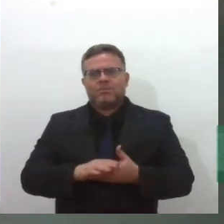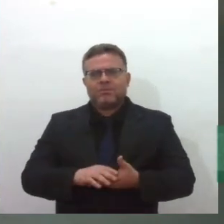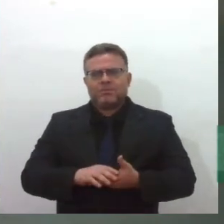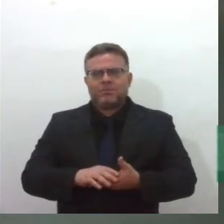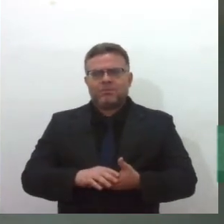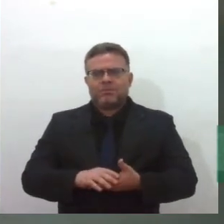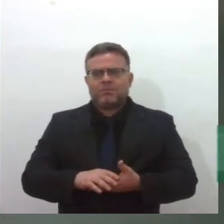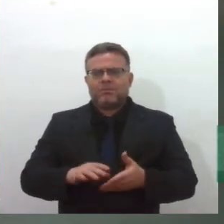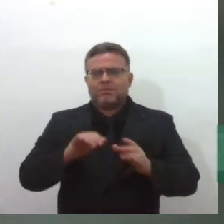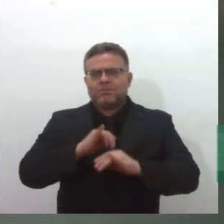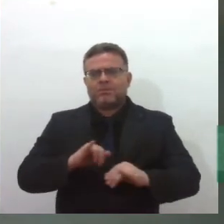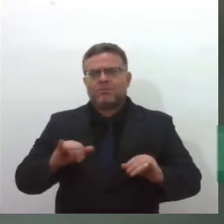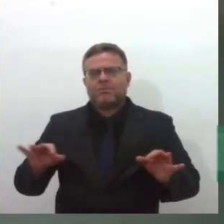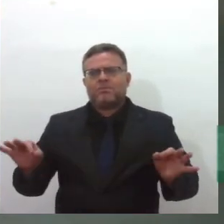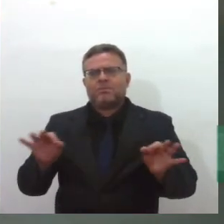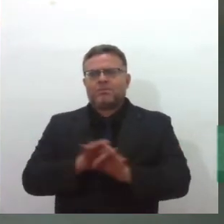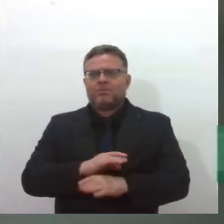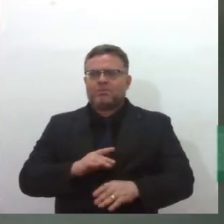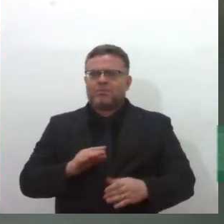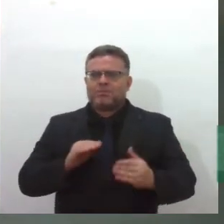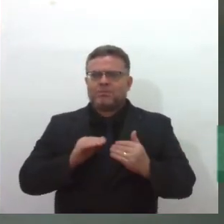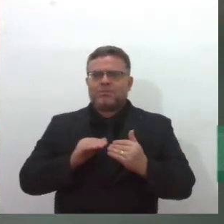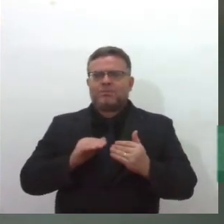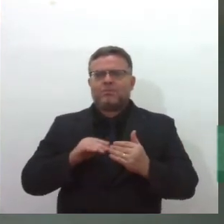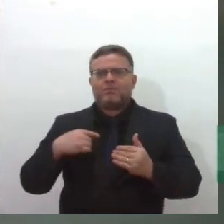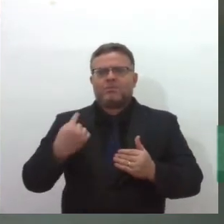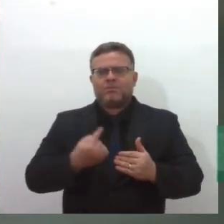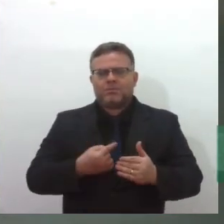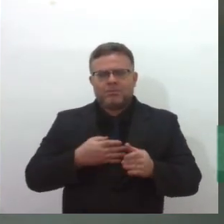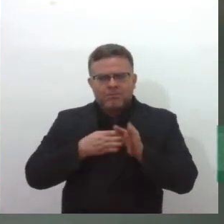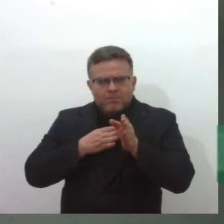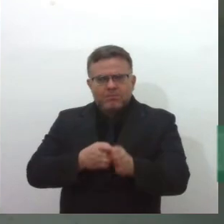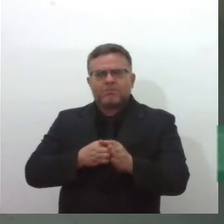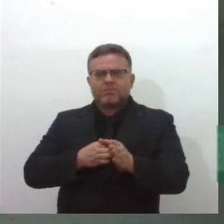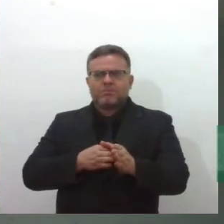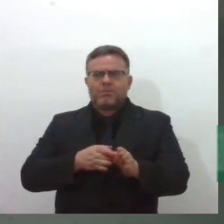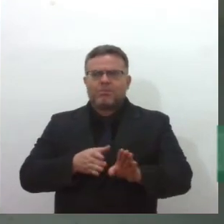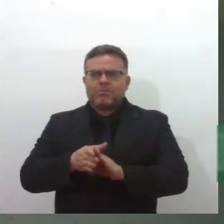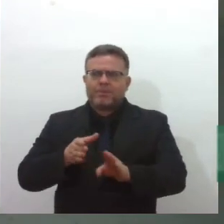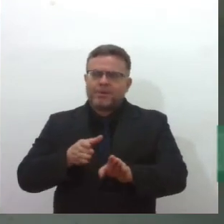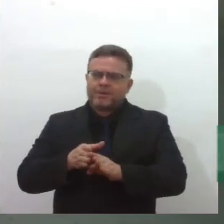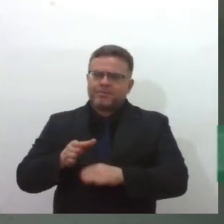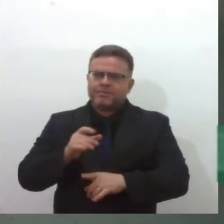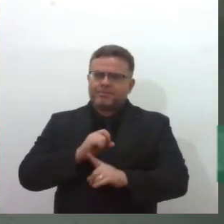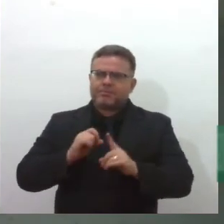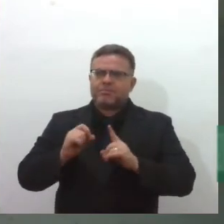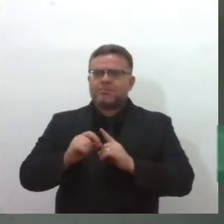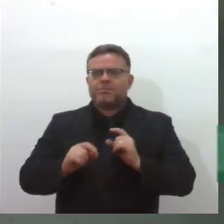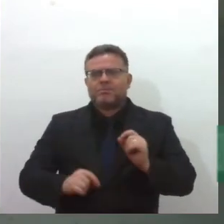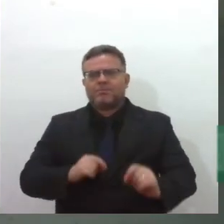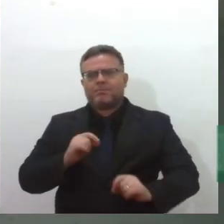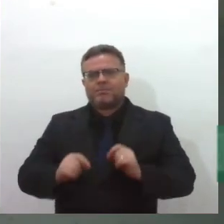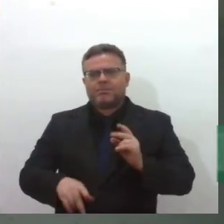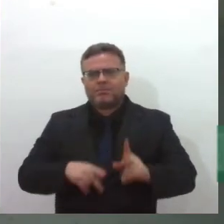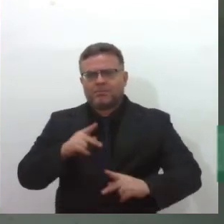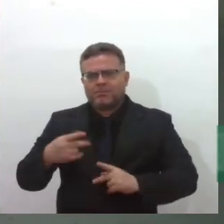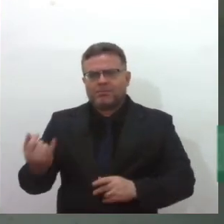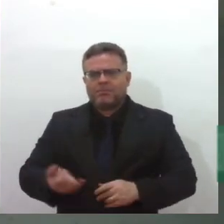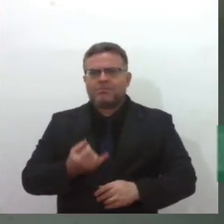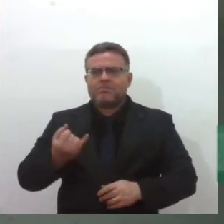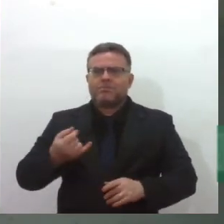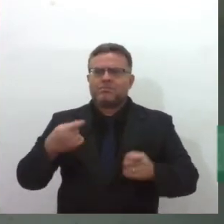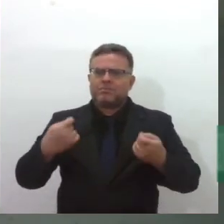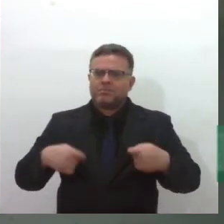a minha conclusão, que é exatamente nesse ponto que nós devemos melhorar como sociedade, tratar essas questões com a relevância que elas